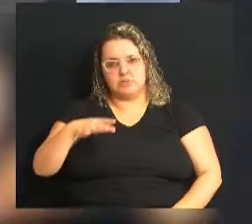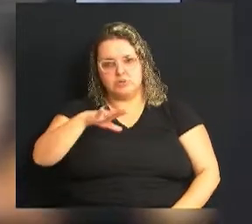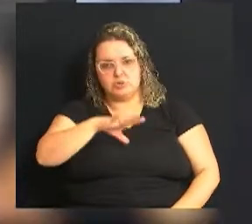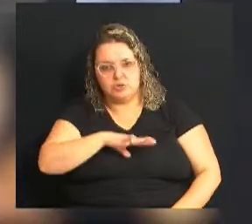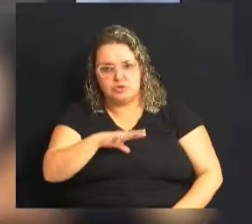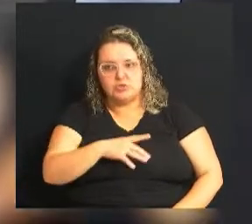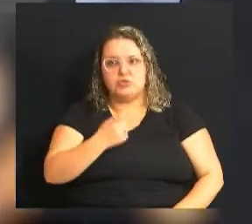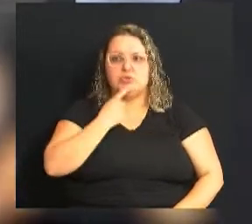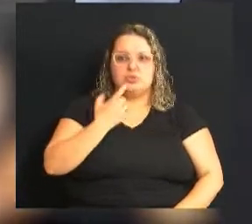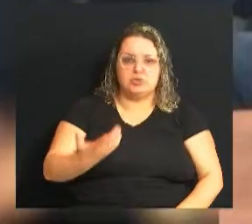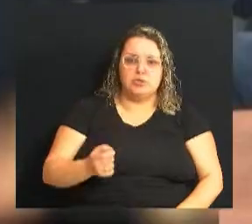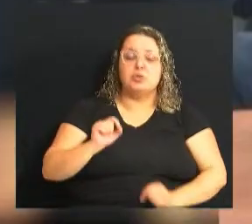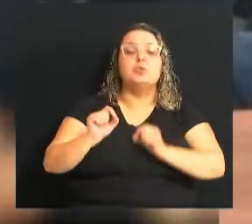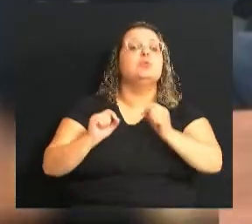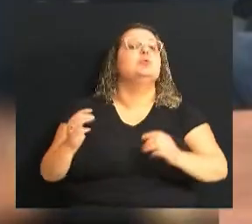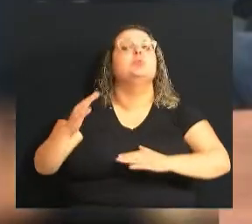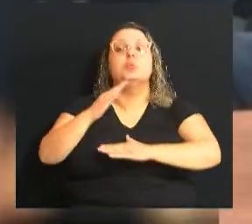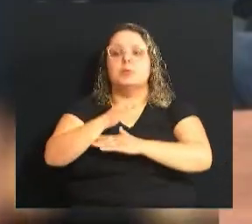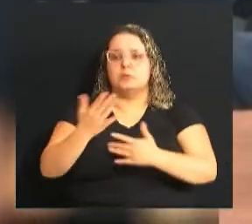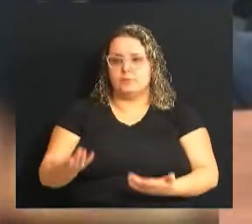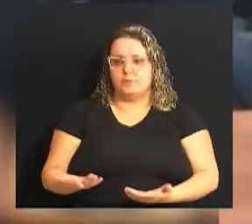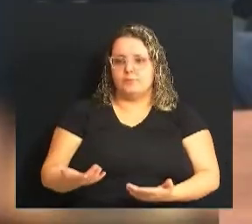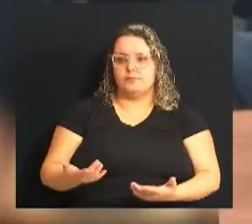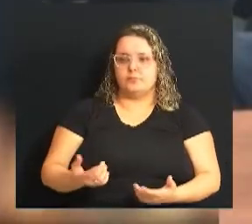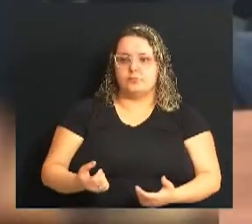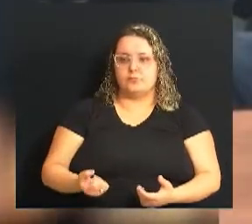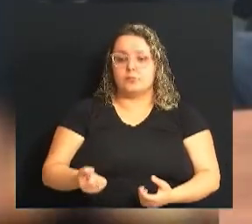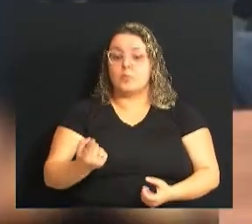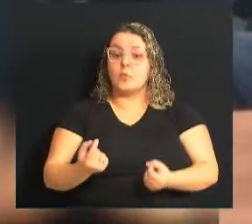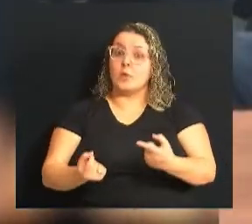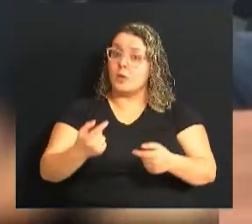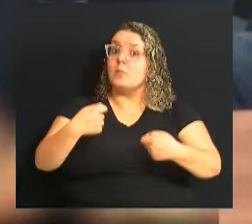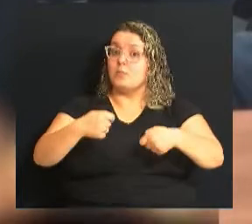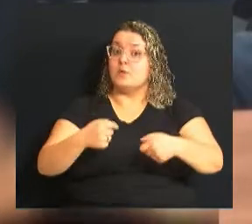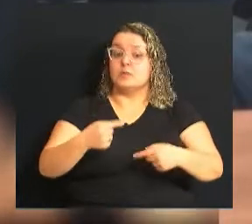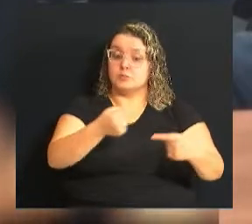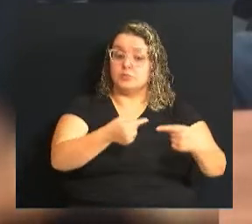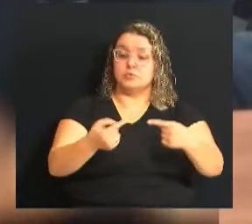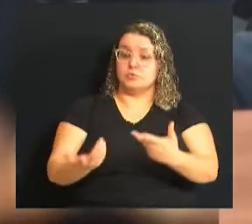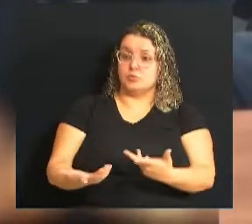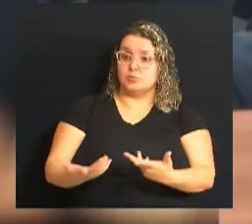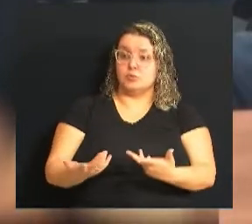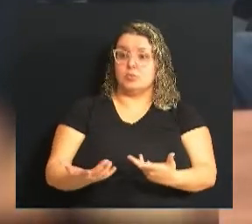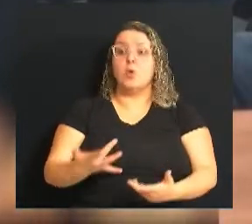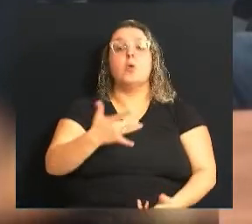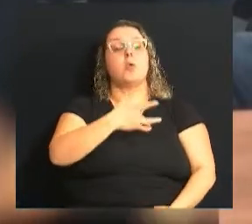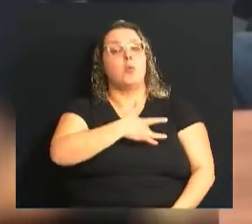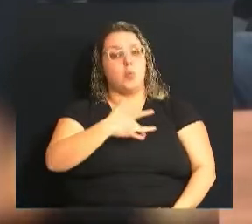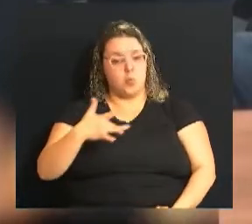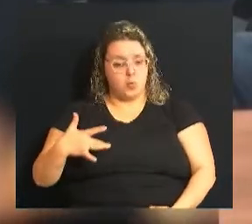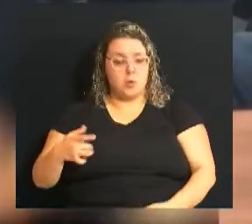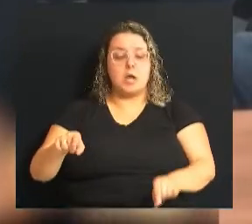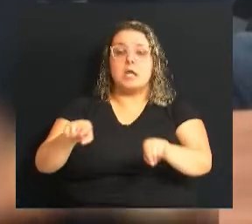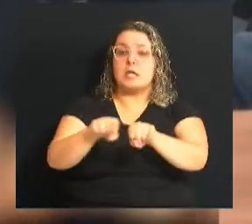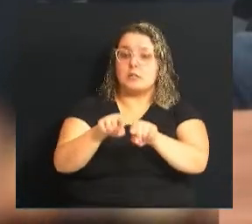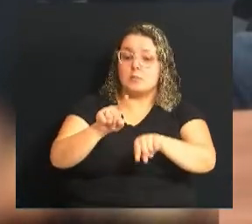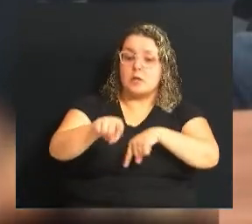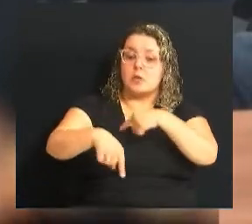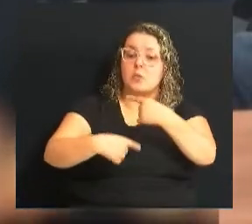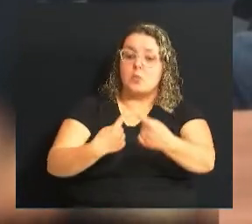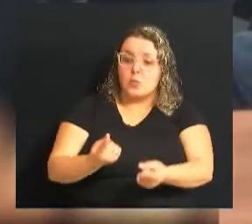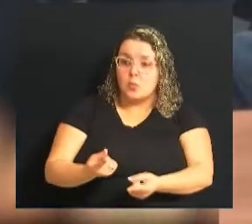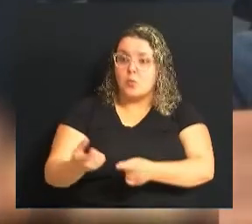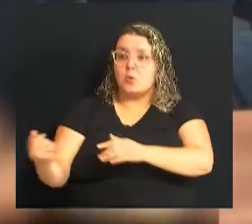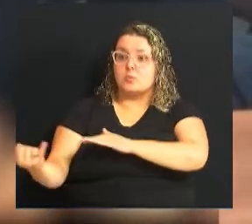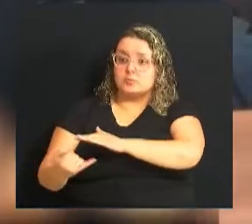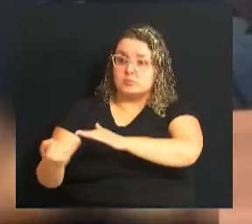a Câmara Municipal de Campinas. Algumas situações é preciso, de fato, a gente discutir com a saúde e também com outros entes. Vejam só,